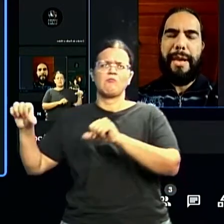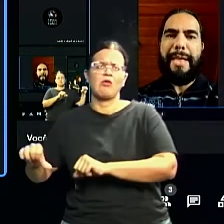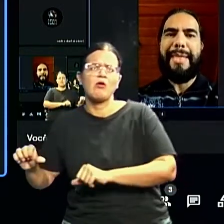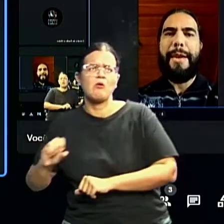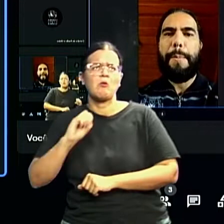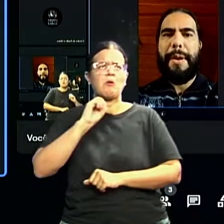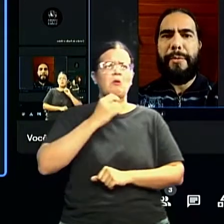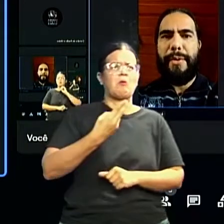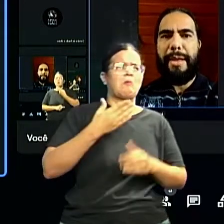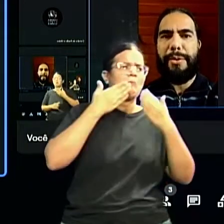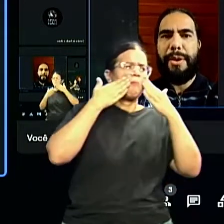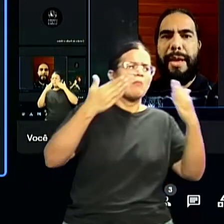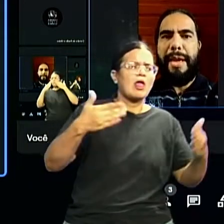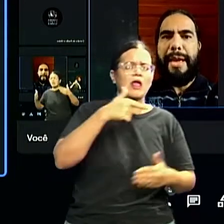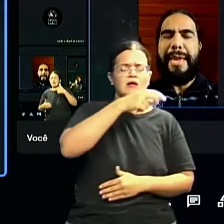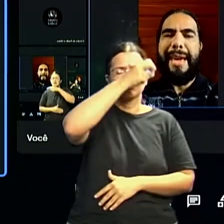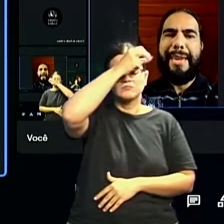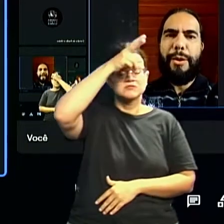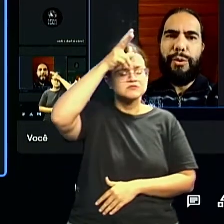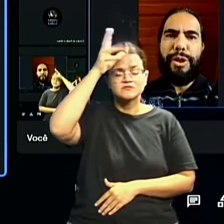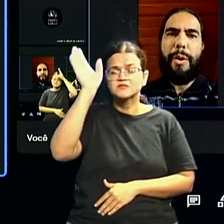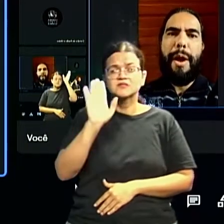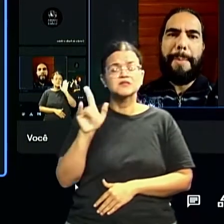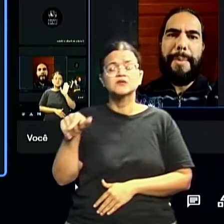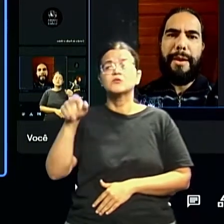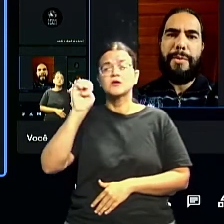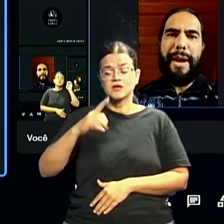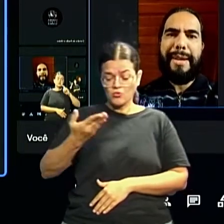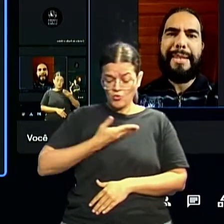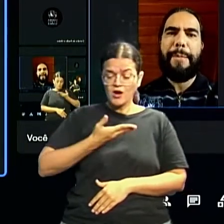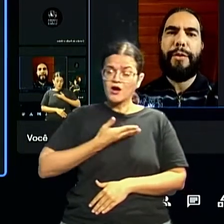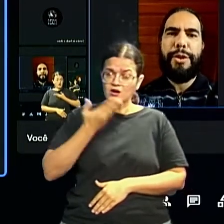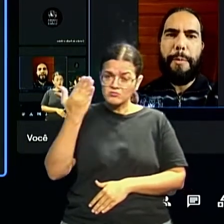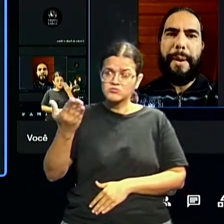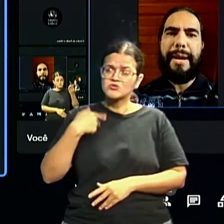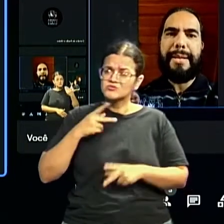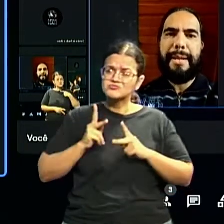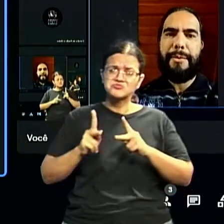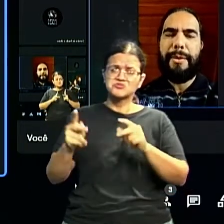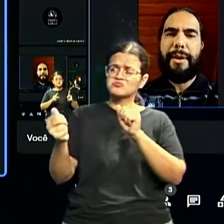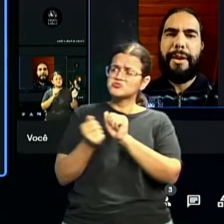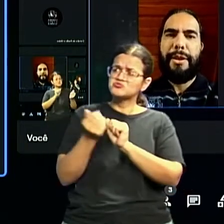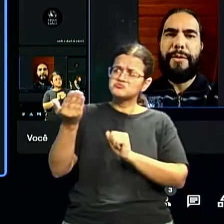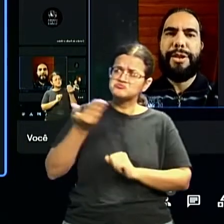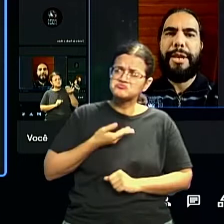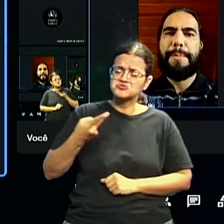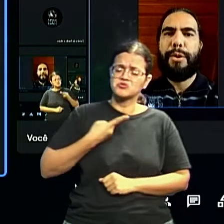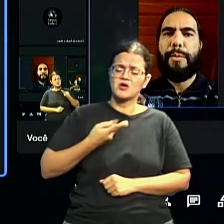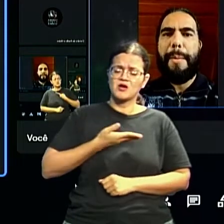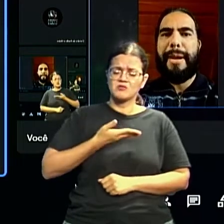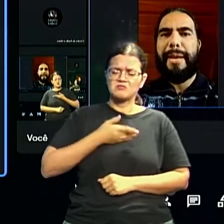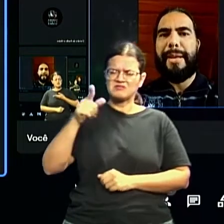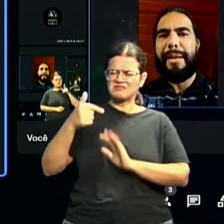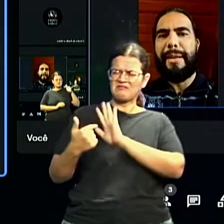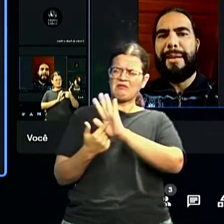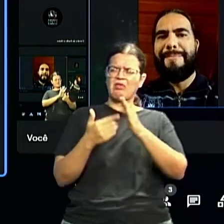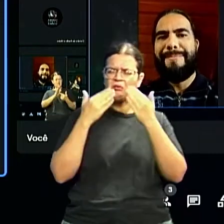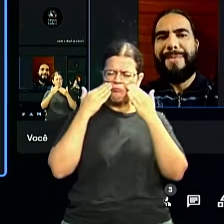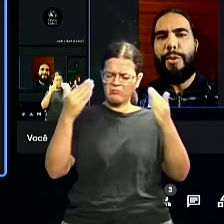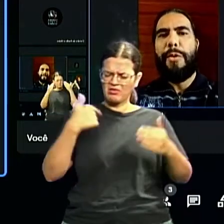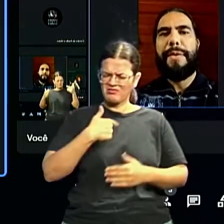Municipal, nem o prefeito, e aqui um seu amigo, um cara que sempre foi seu parceiro, que você expôs de uma